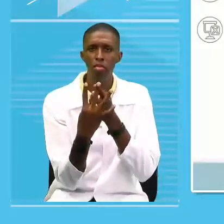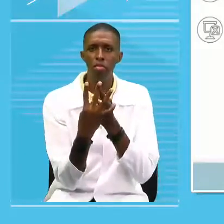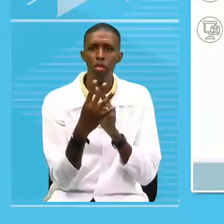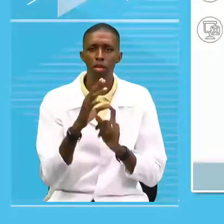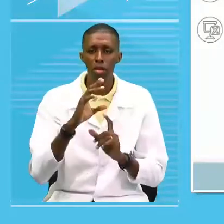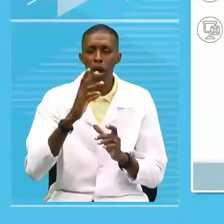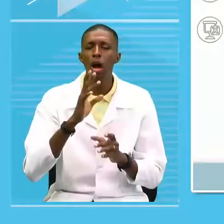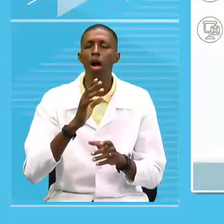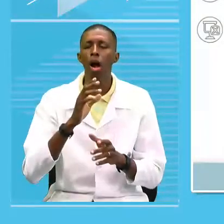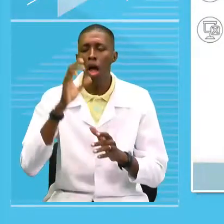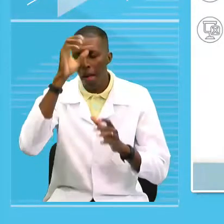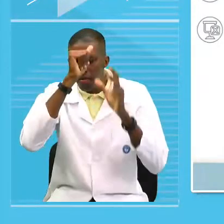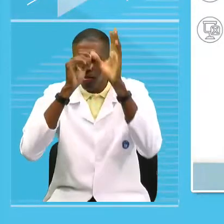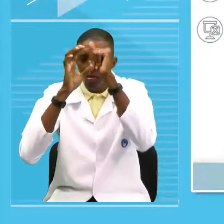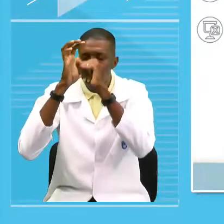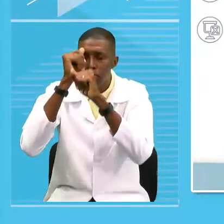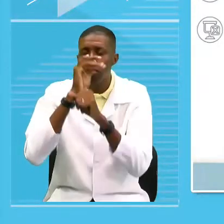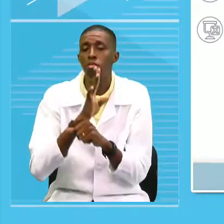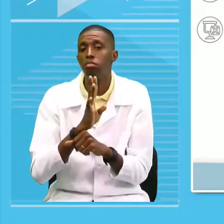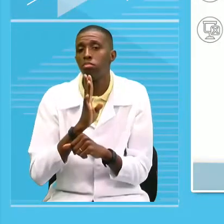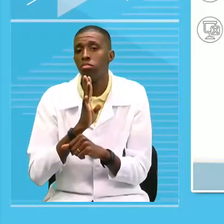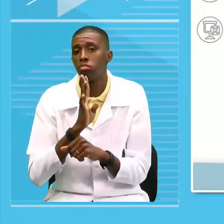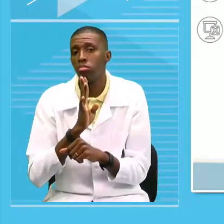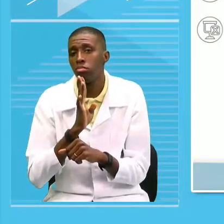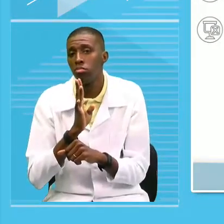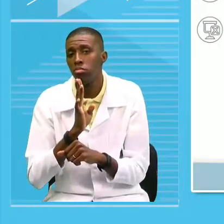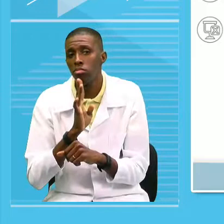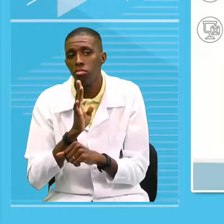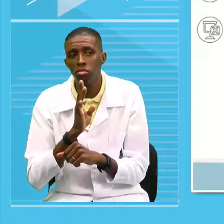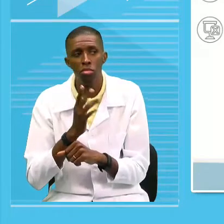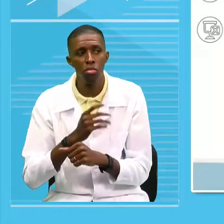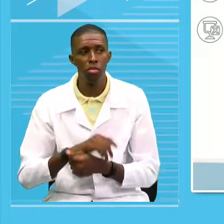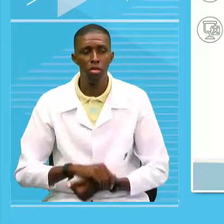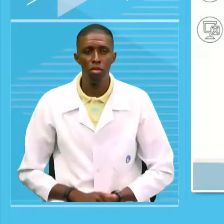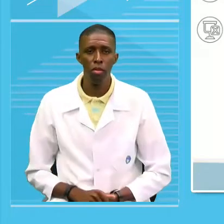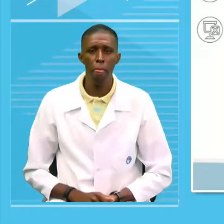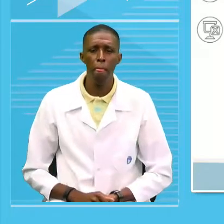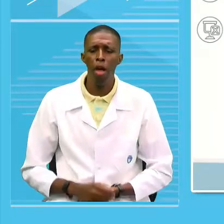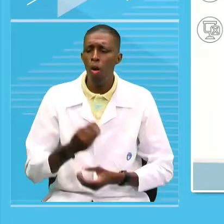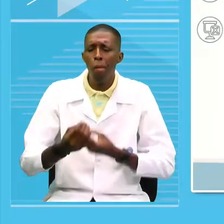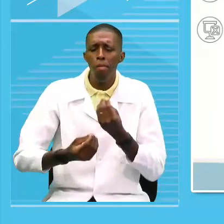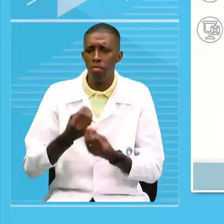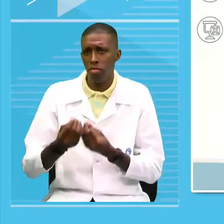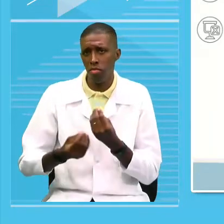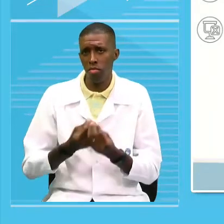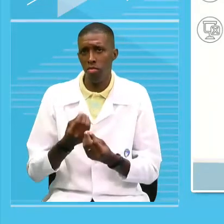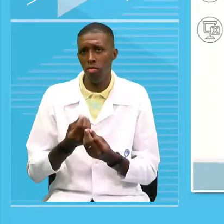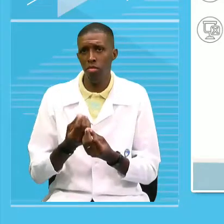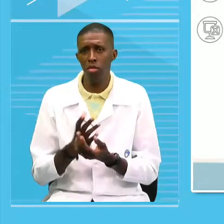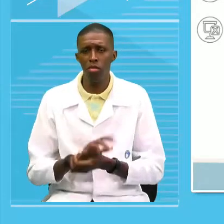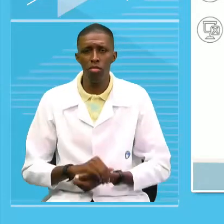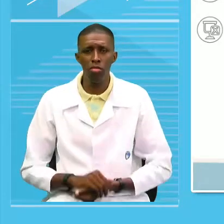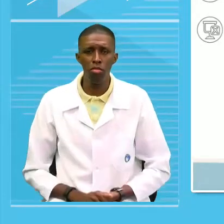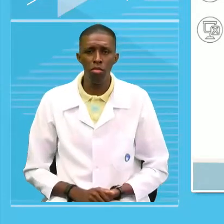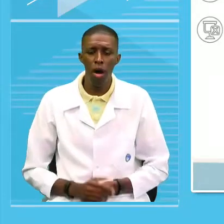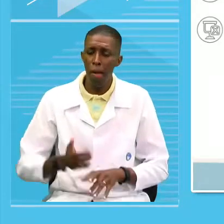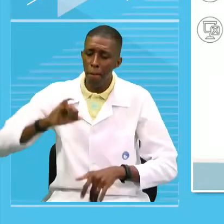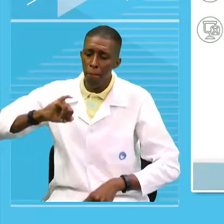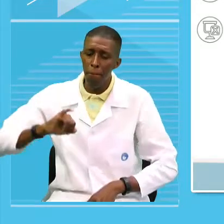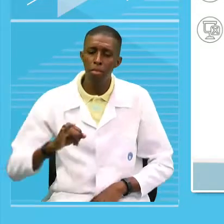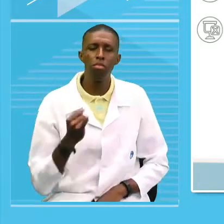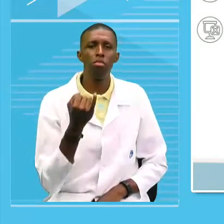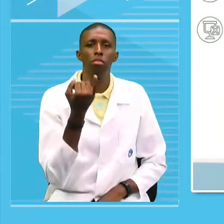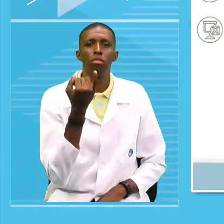do conhecimento então apreciar as alegrias do conhecimento e da pesquisa individual né favorecer